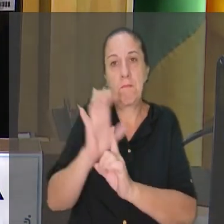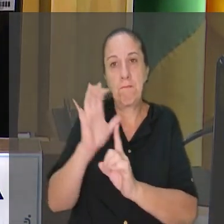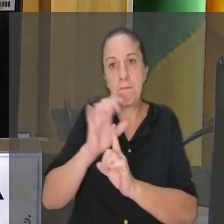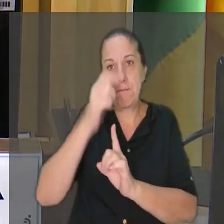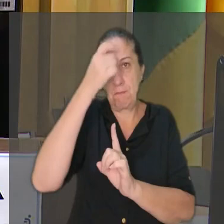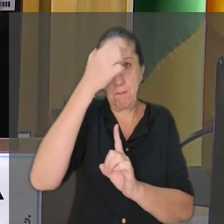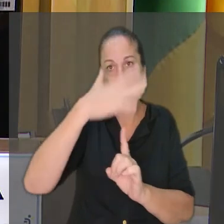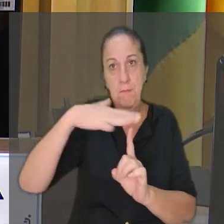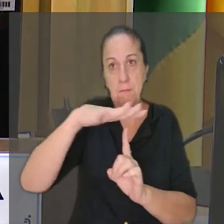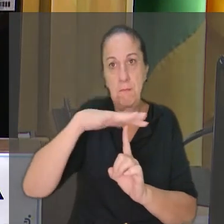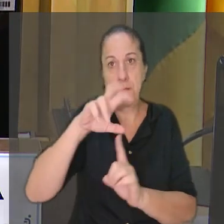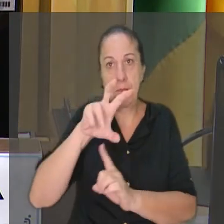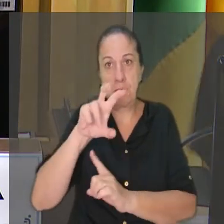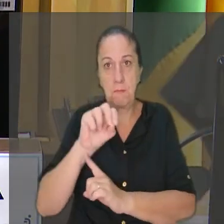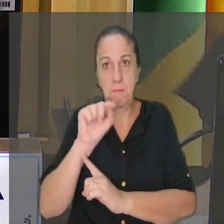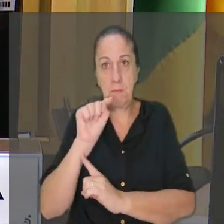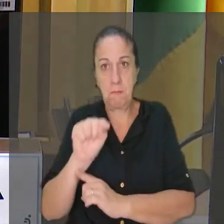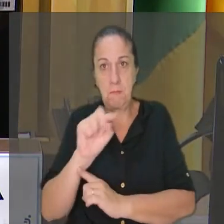moral no valor de R$50 mil.